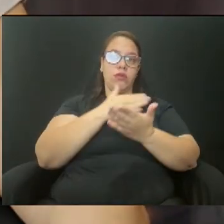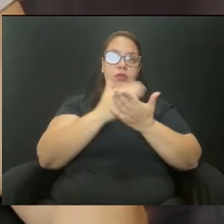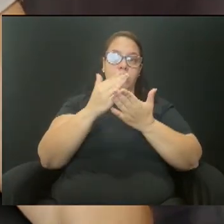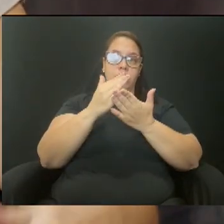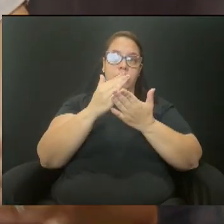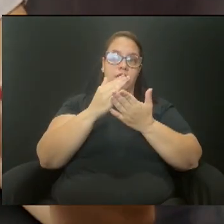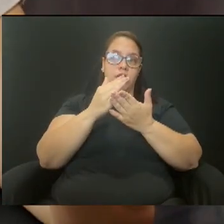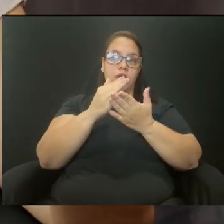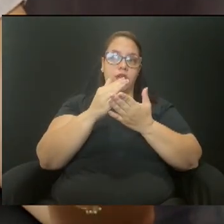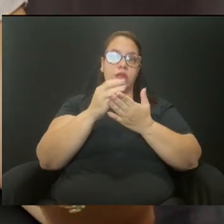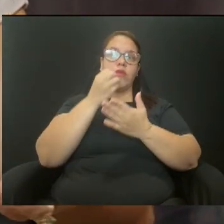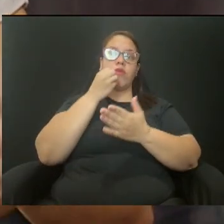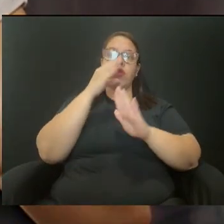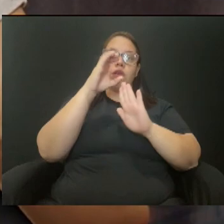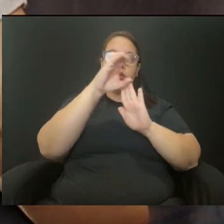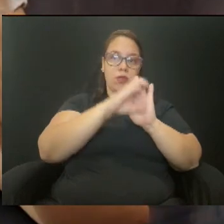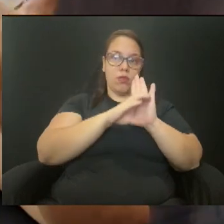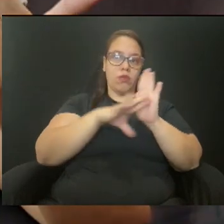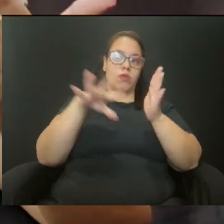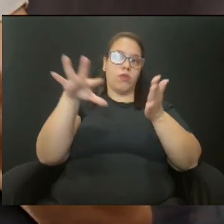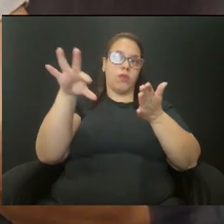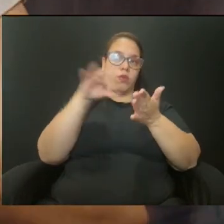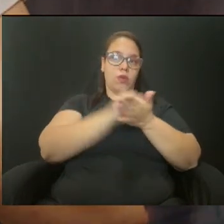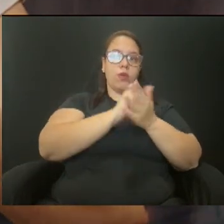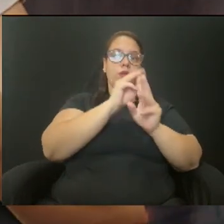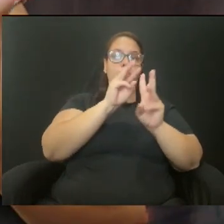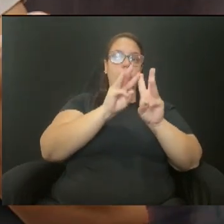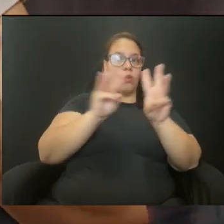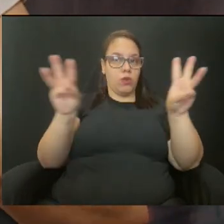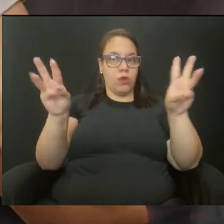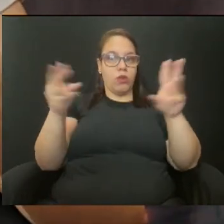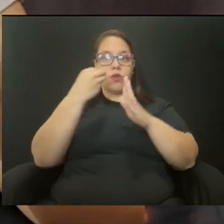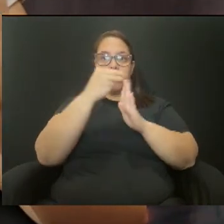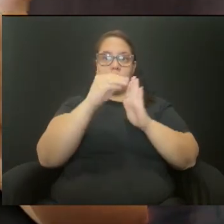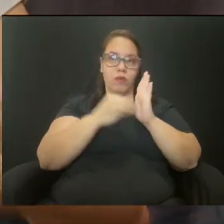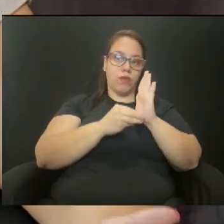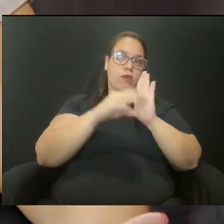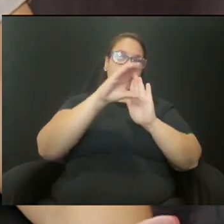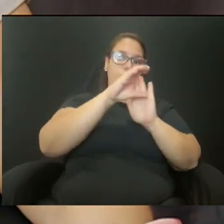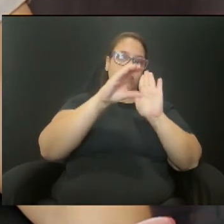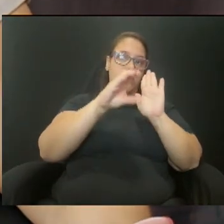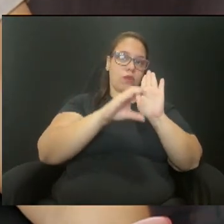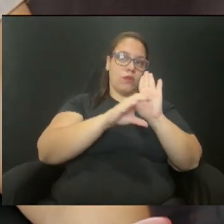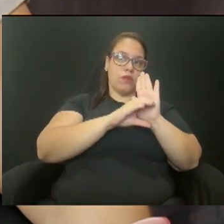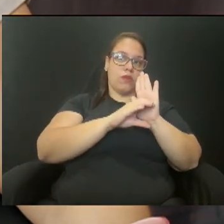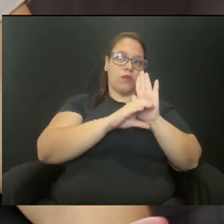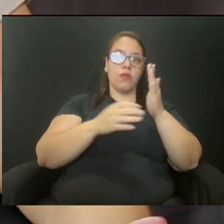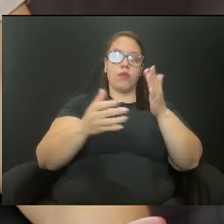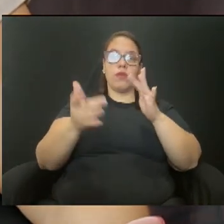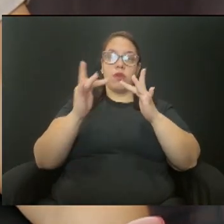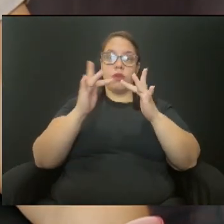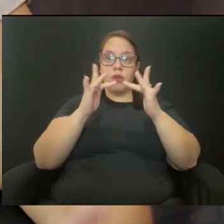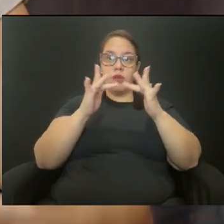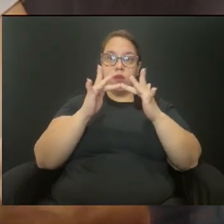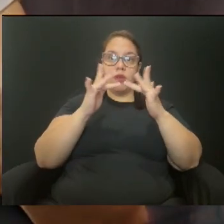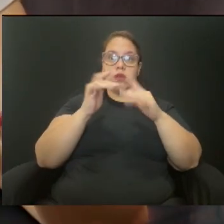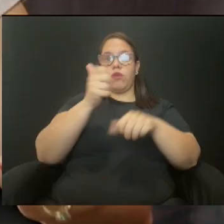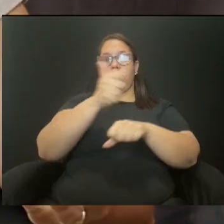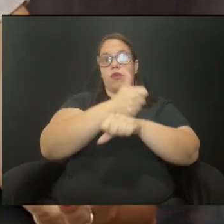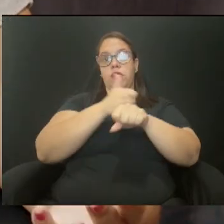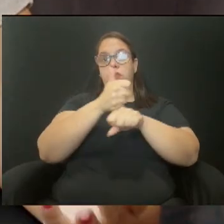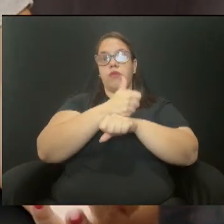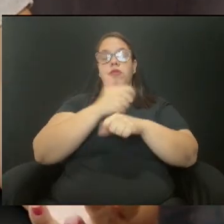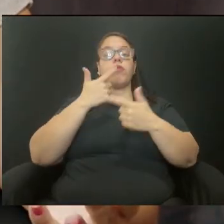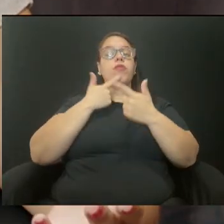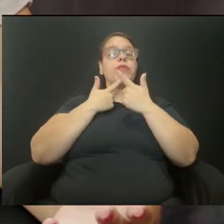se inscrever. Hoje tem vários sites que você consegue colocar o seu currículo, se socializar, se conectar a profissionais que você deseja ali ou